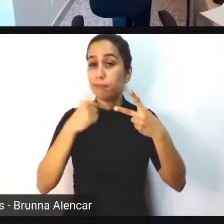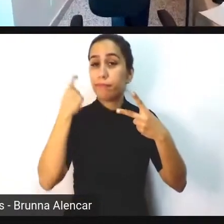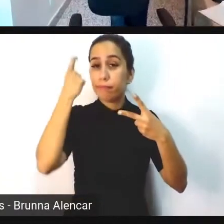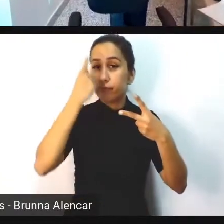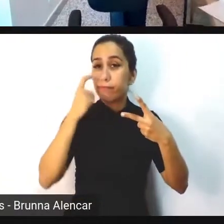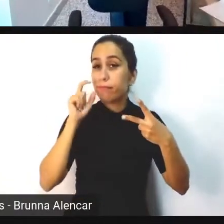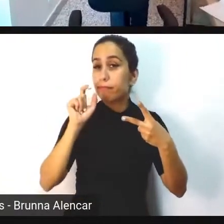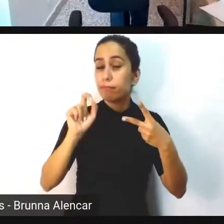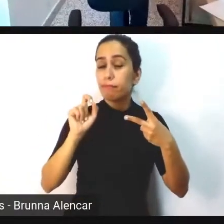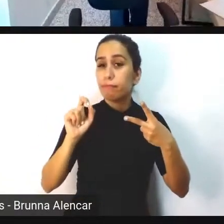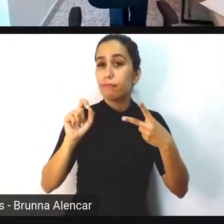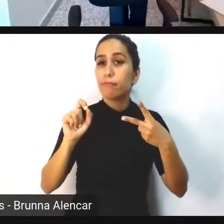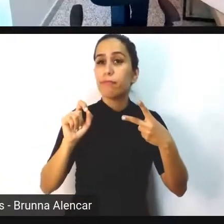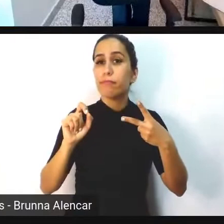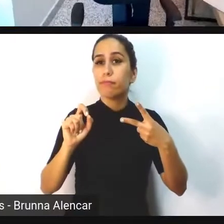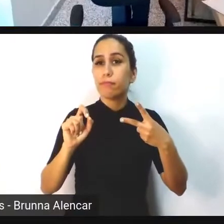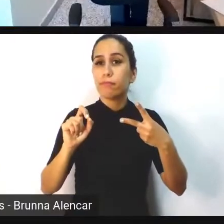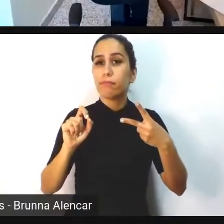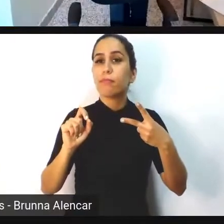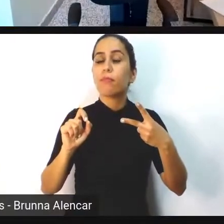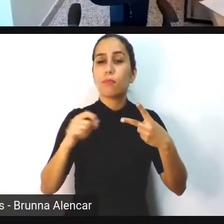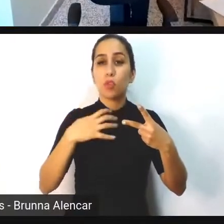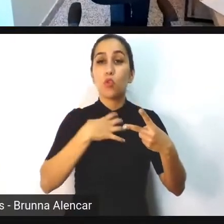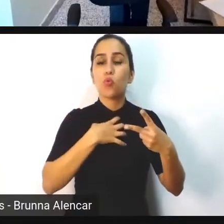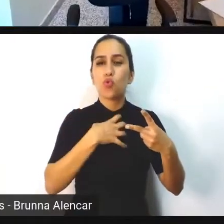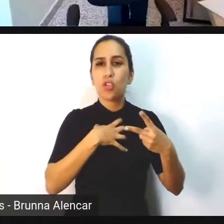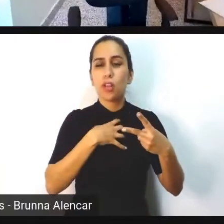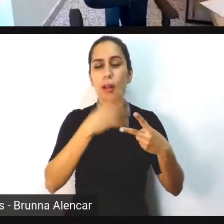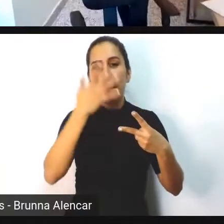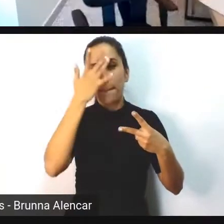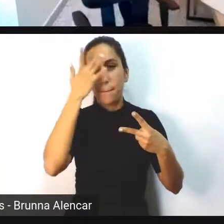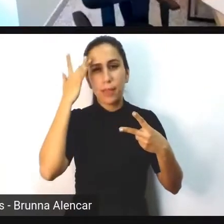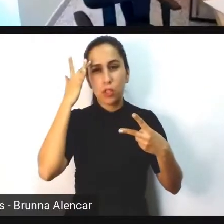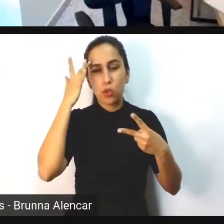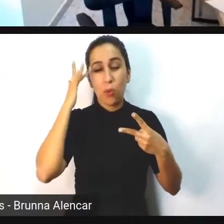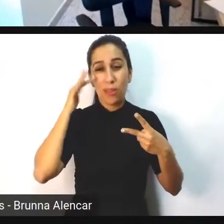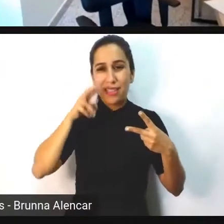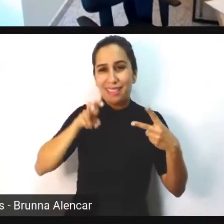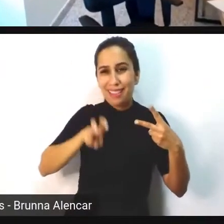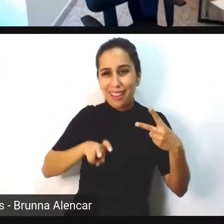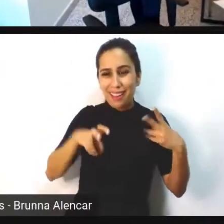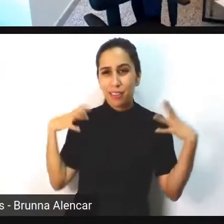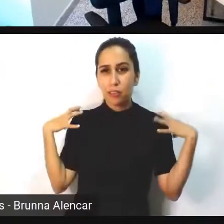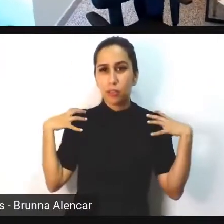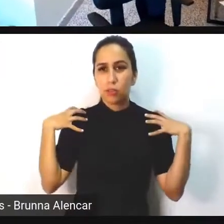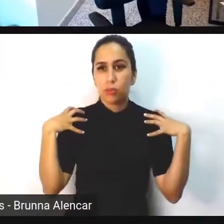relação à inclinação aqui do espaldar, né?